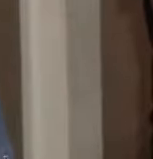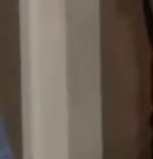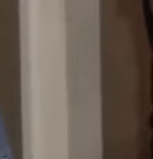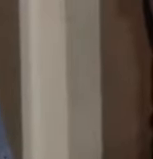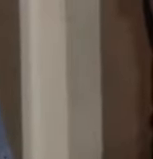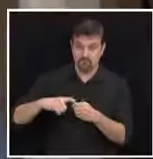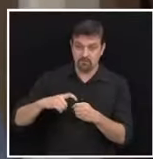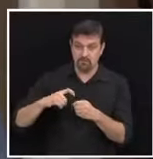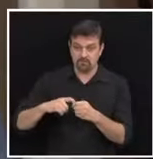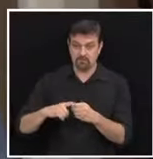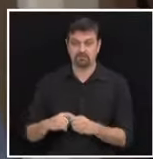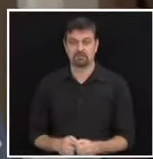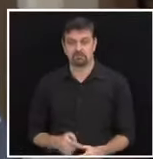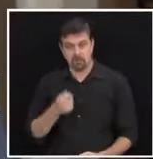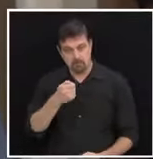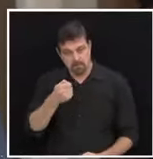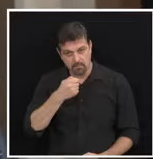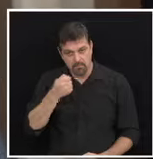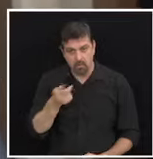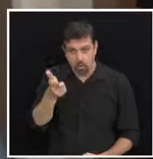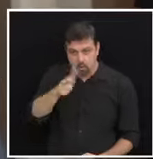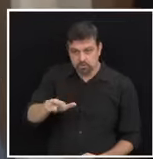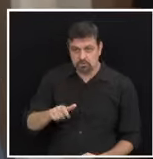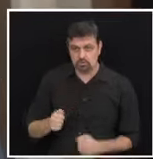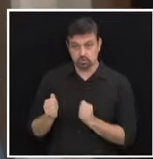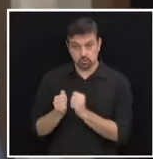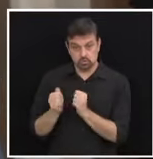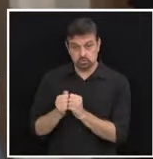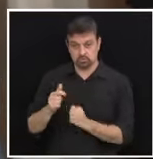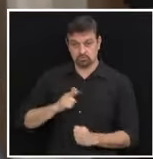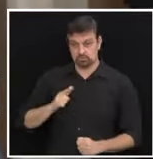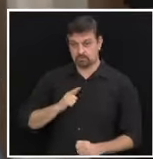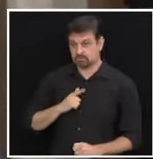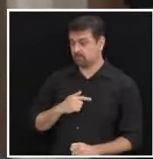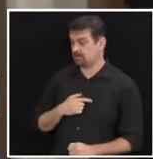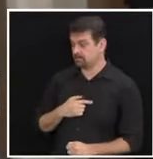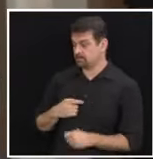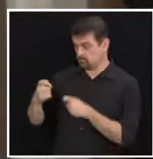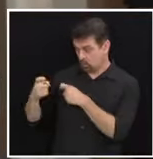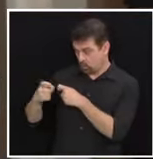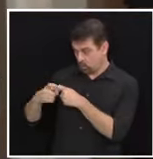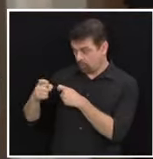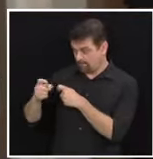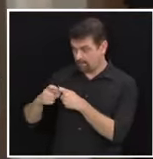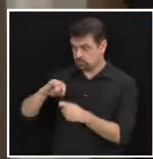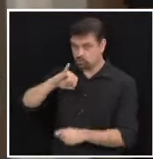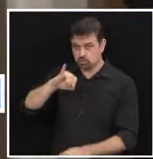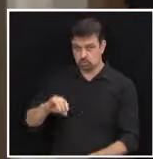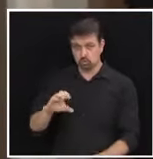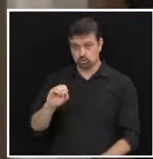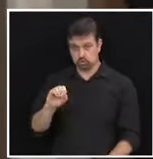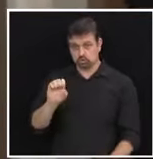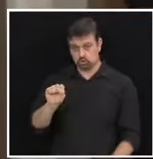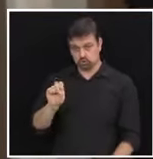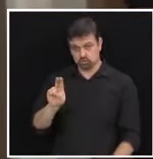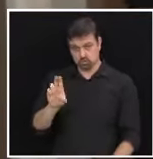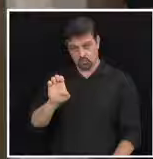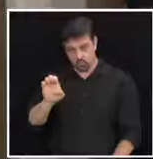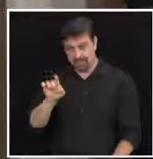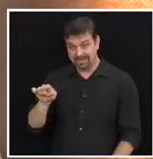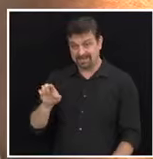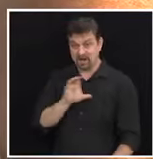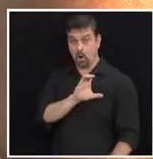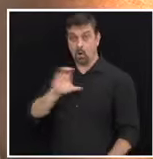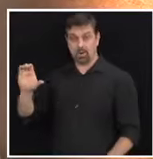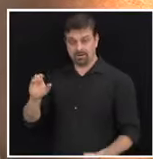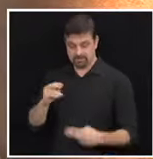Estamos de volta para o segundo bloco e aqui ao meu lado eu tenho o doutor médico infectologista Josué Lima, que é coordenador